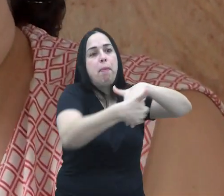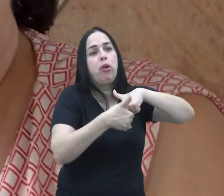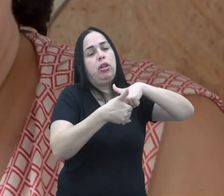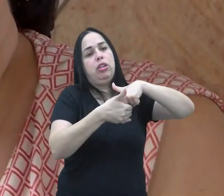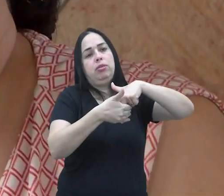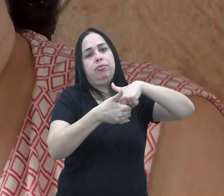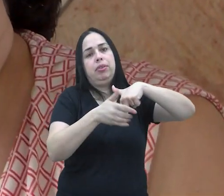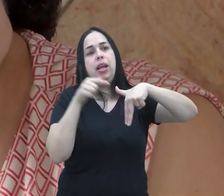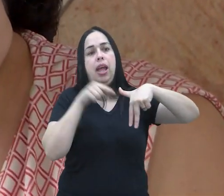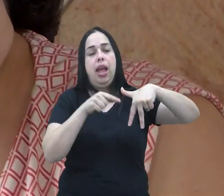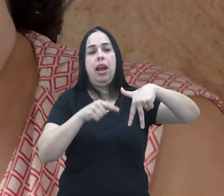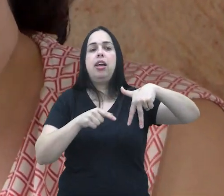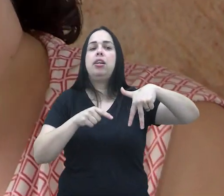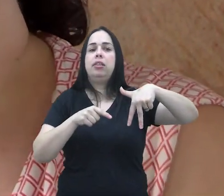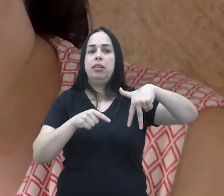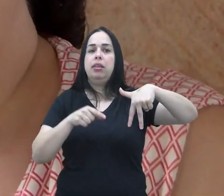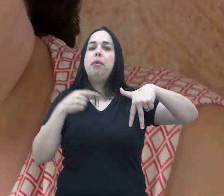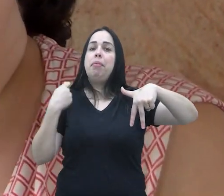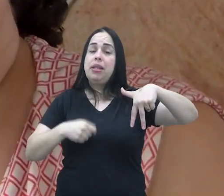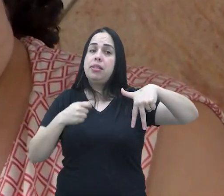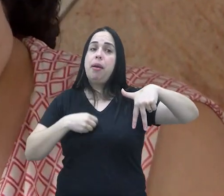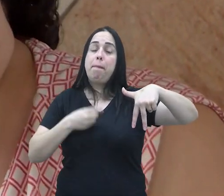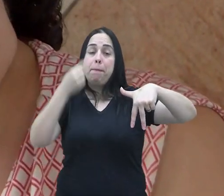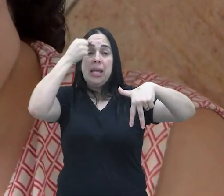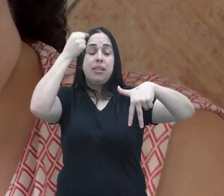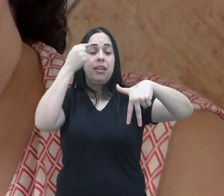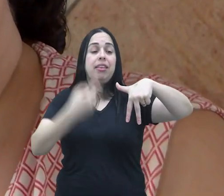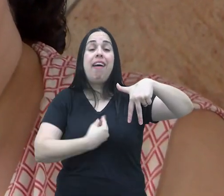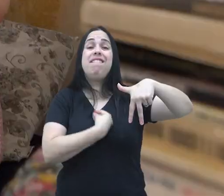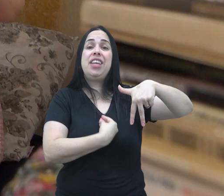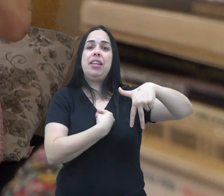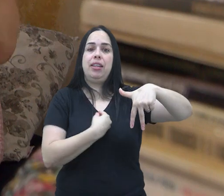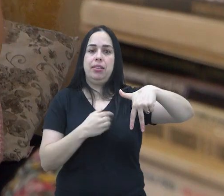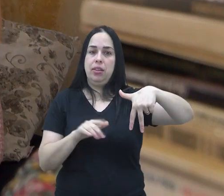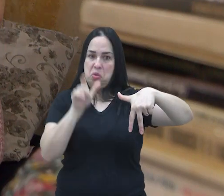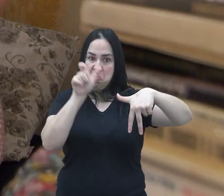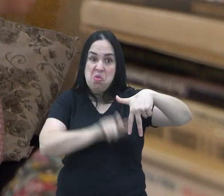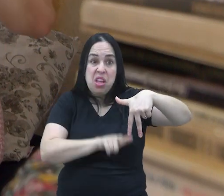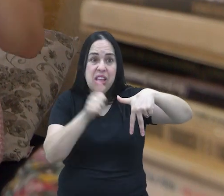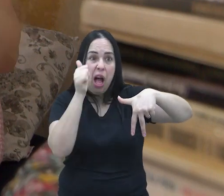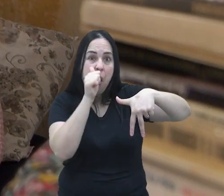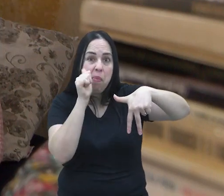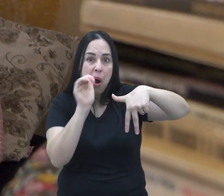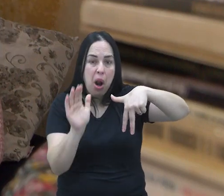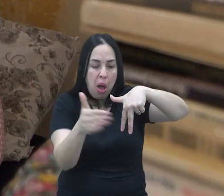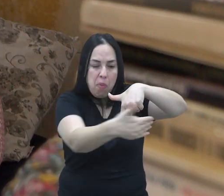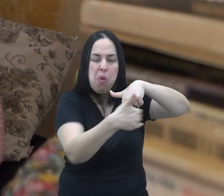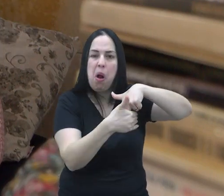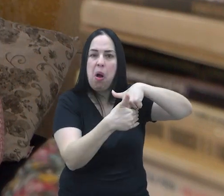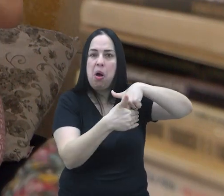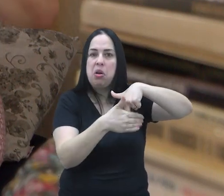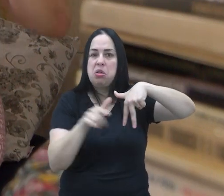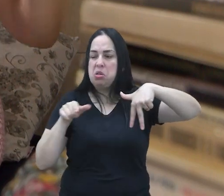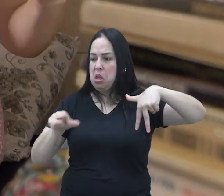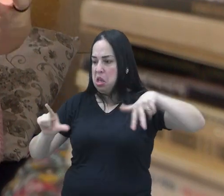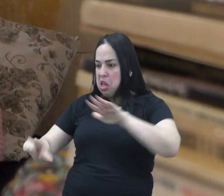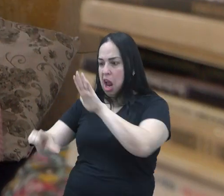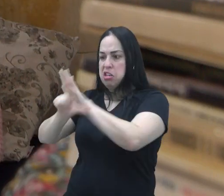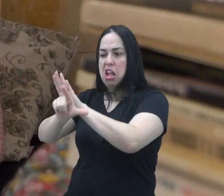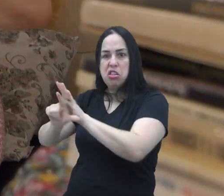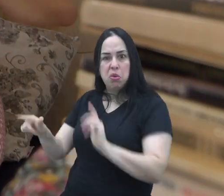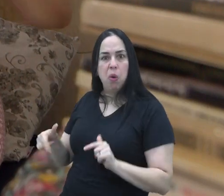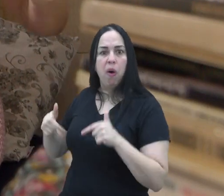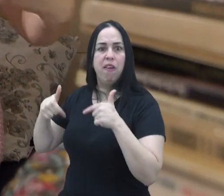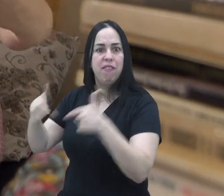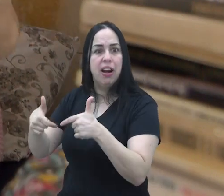A vida das mulheres em situação de violência deve ser a prioridade. A sacada é você acolher a mulher, você dotar ela de